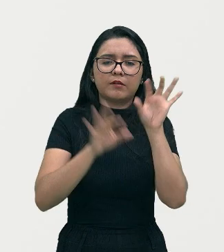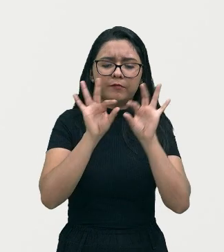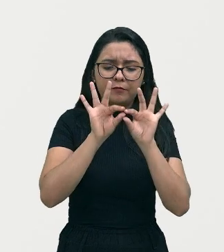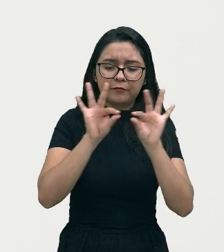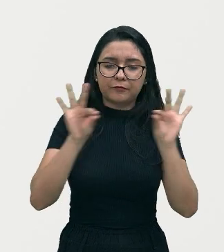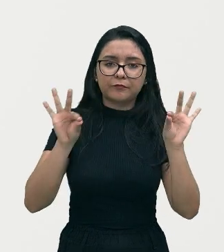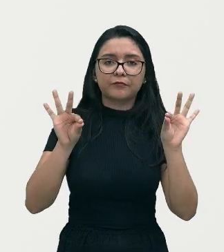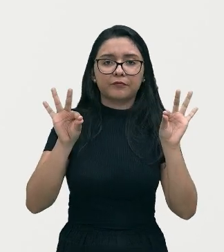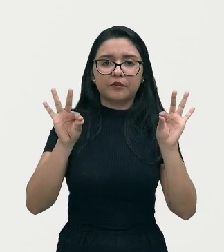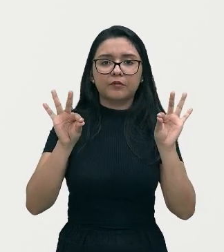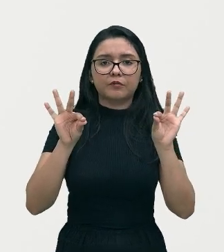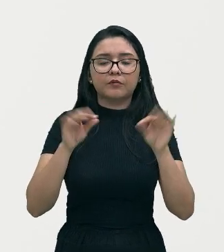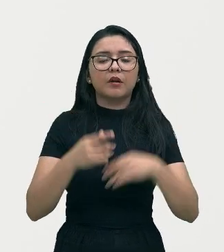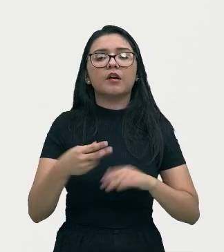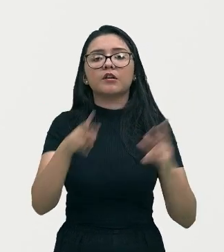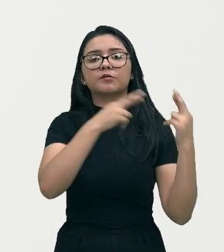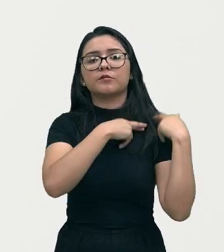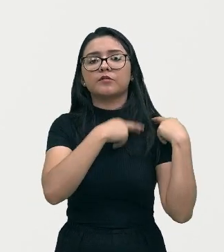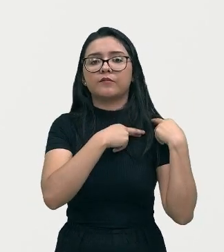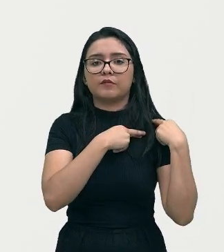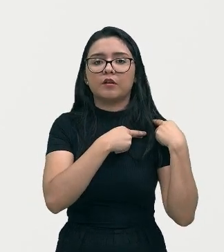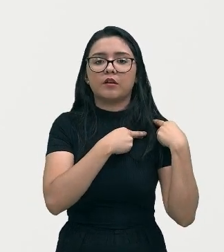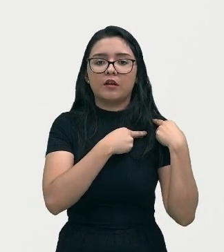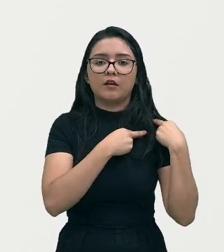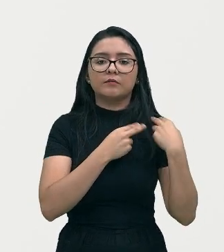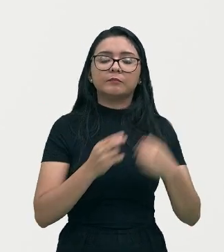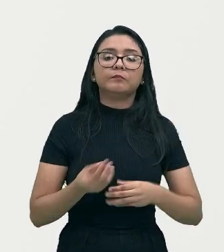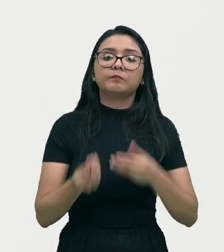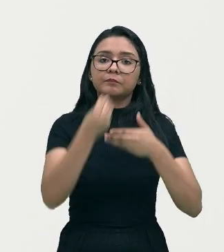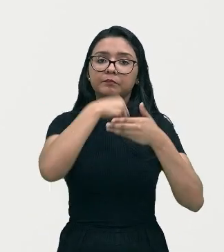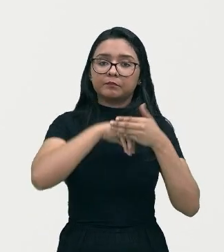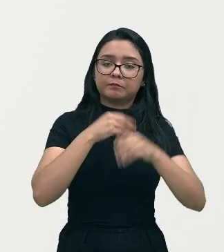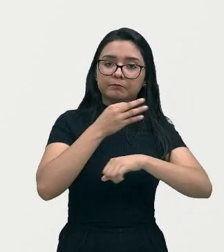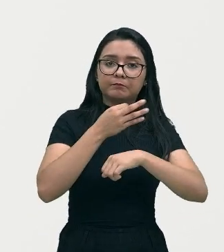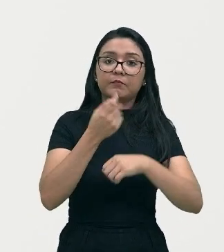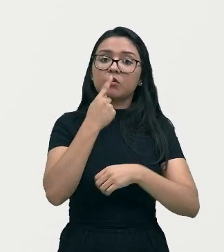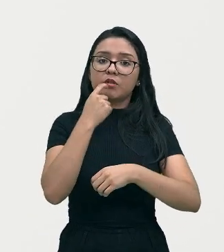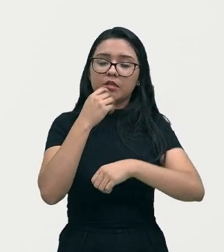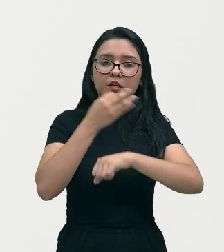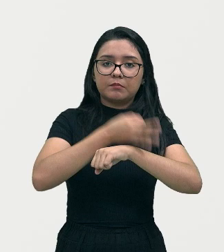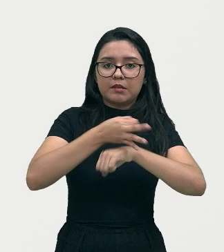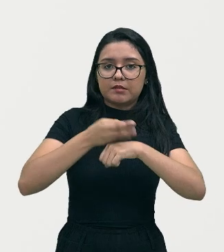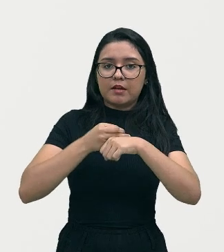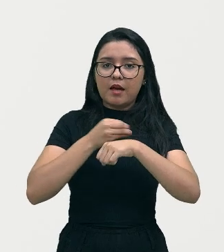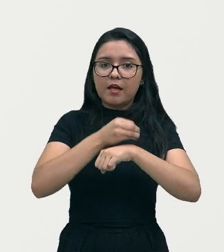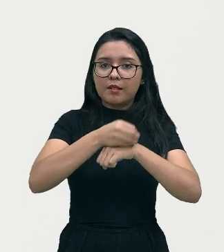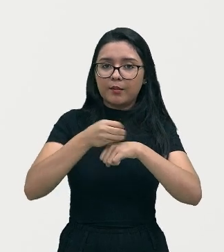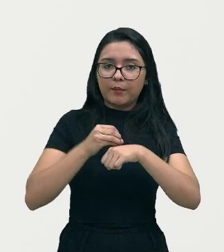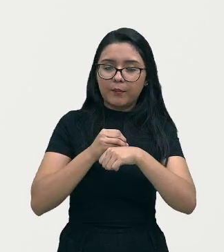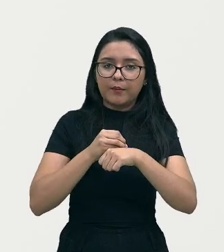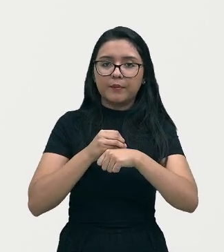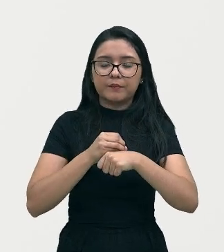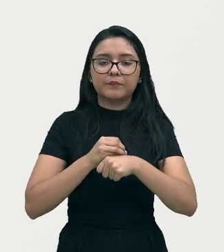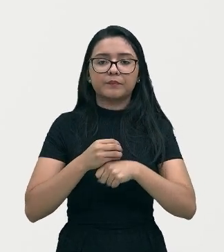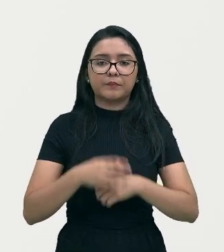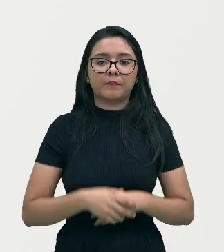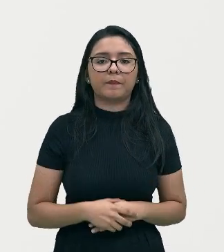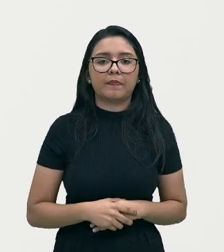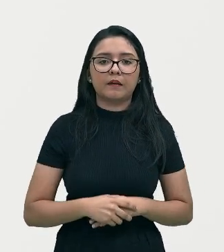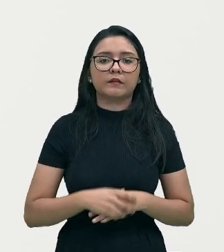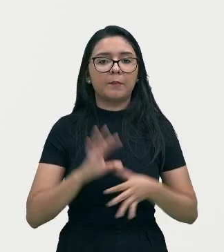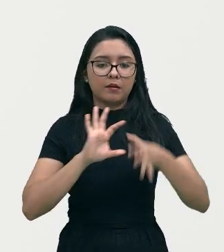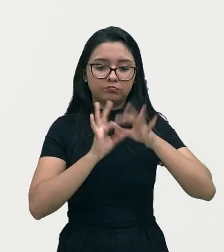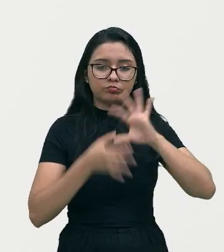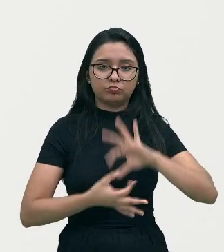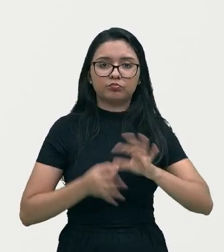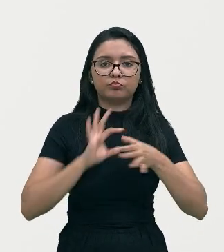para aquelas células, né? Eles vão chegar até as células mesmo. Então, vão ser ali um meio de comunicação também